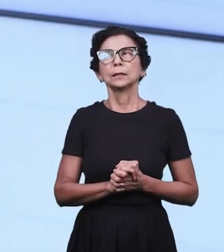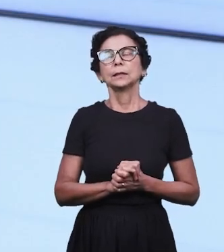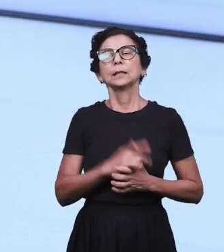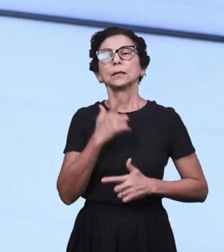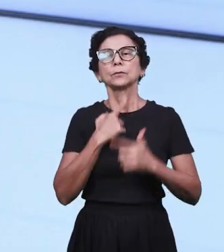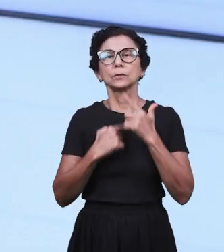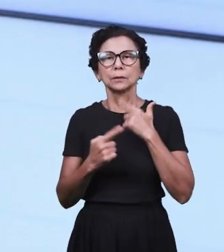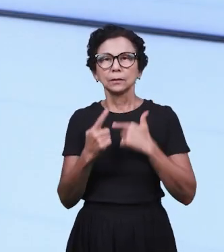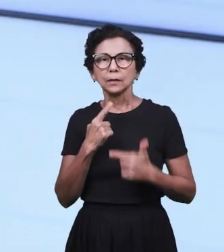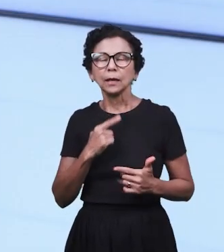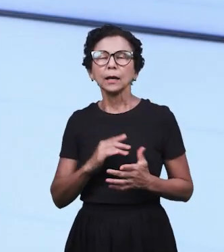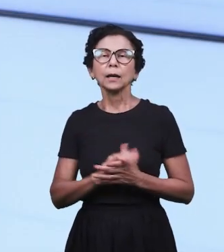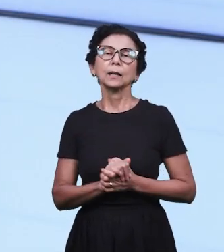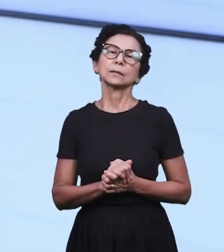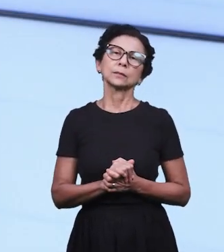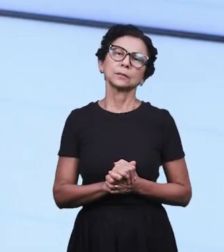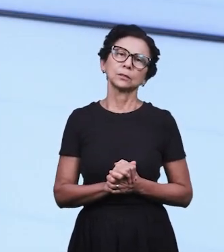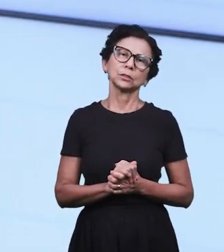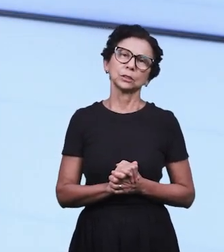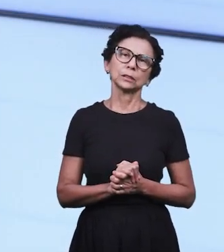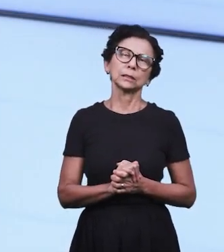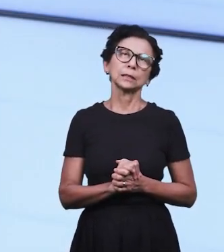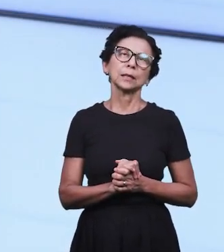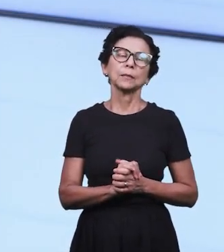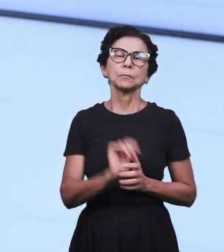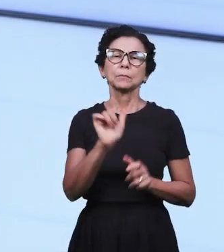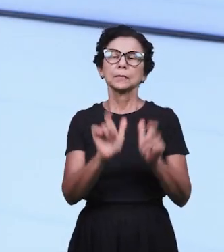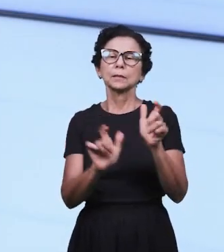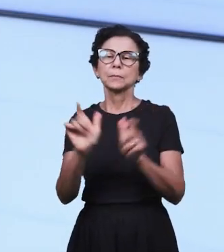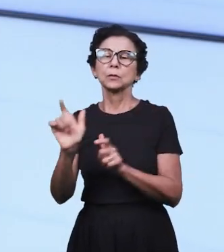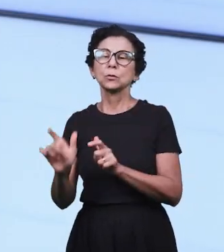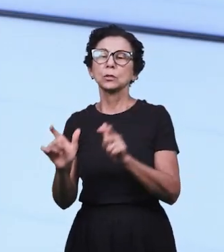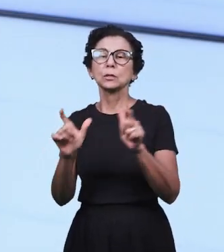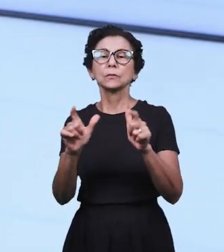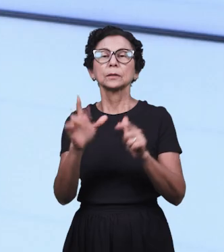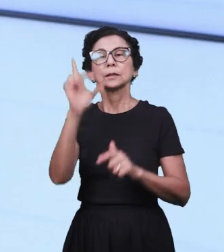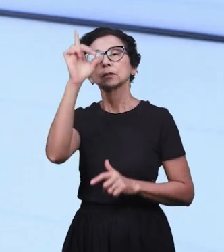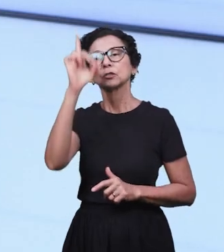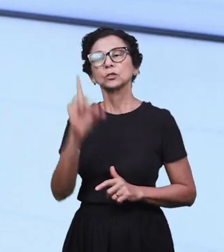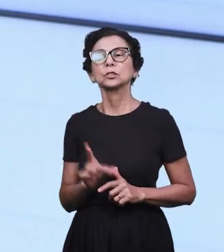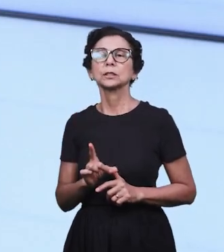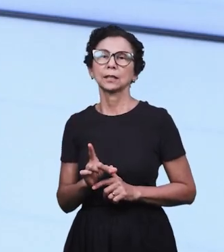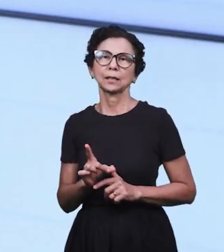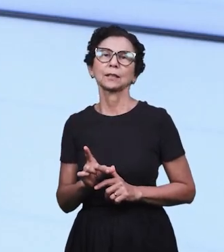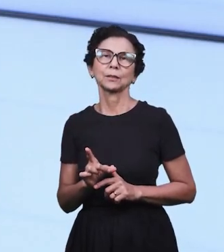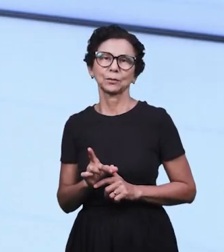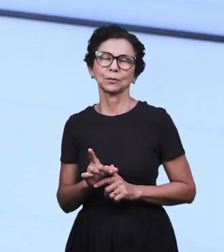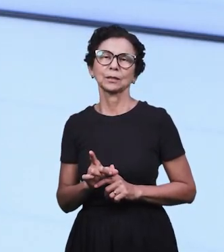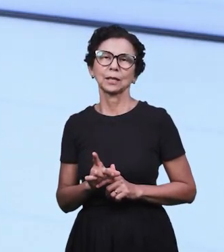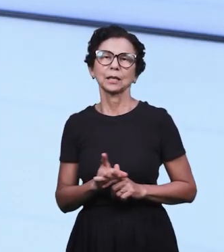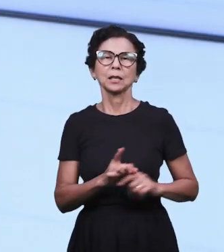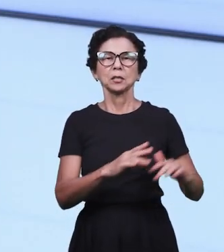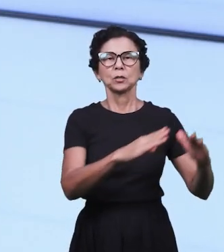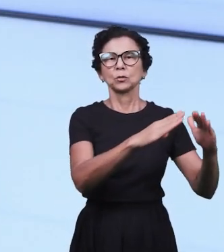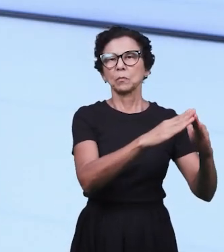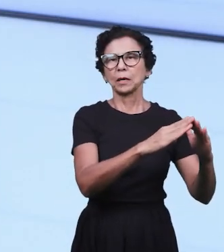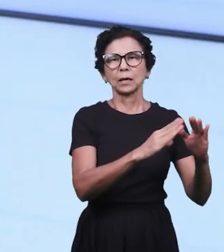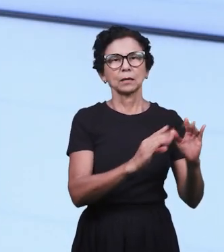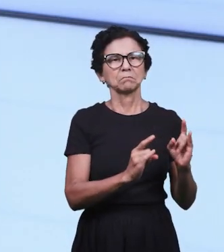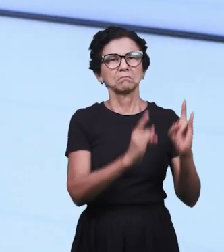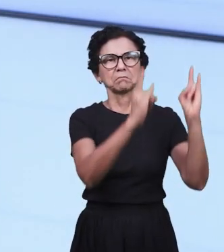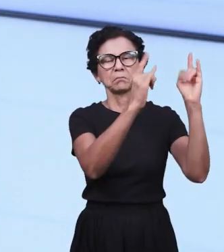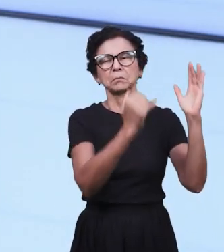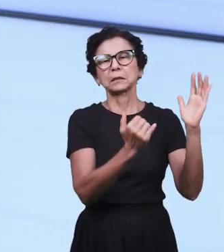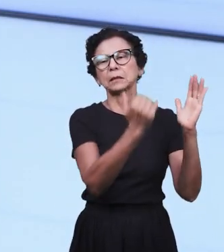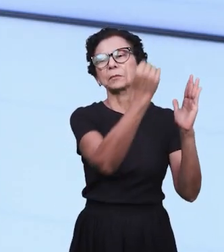em relação aos imóveis, ao patrimônio dele, né, e poder fazer a distribuição